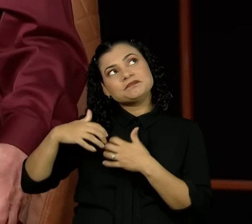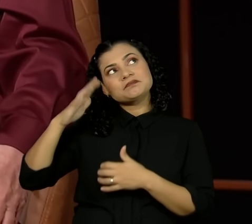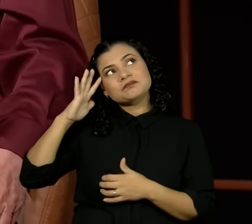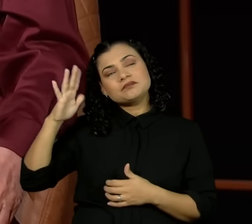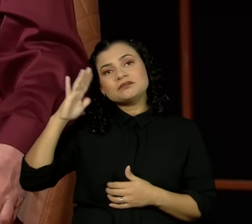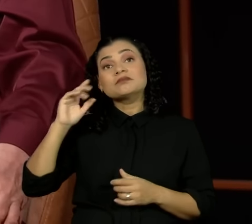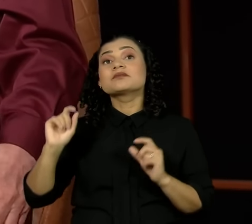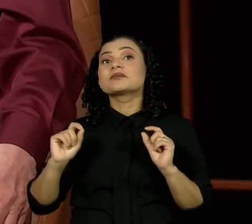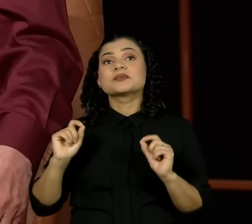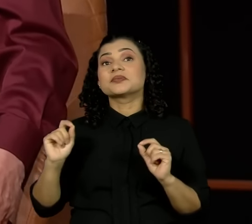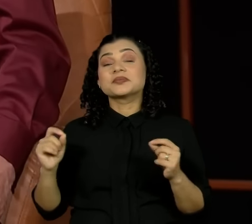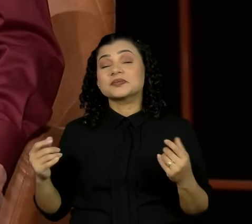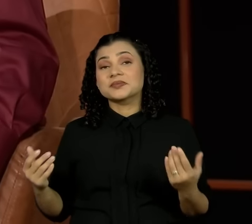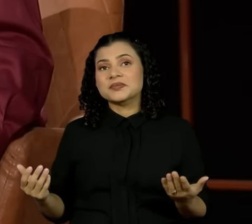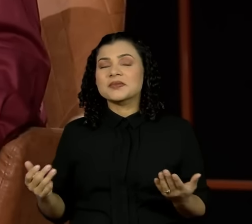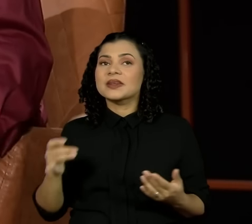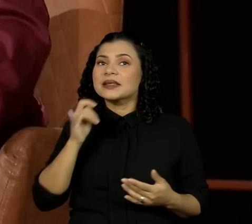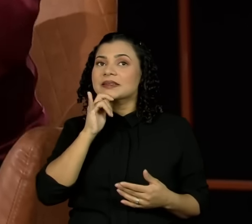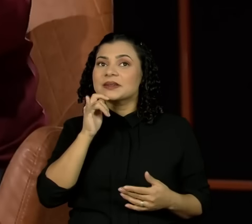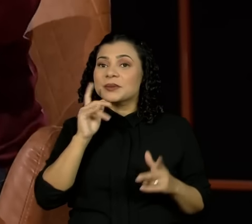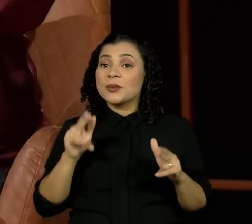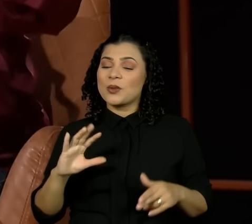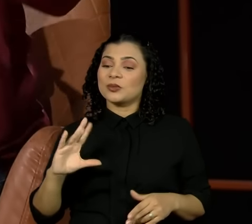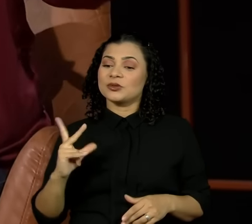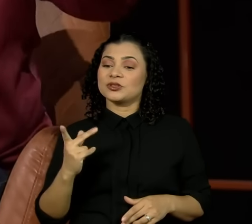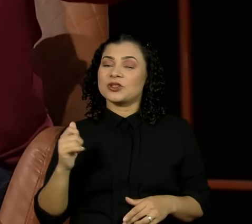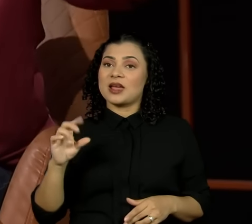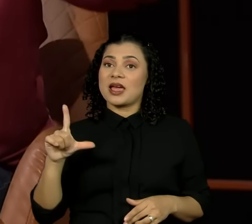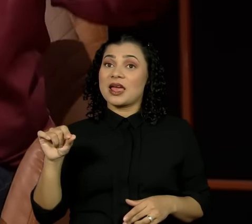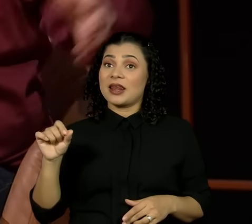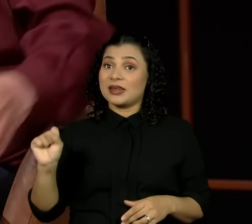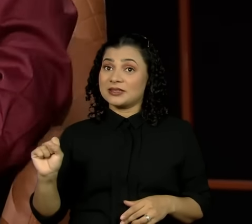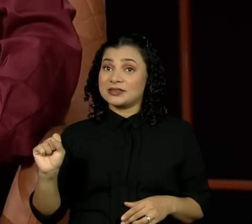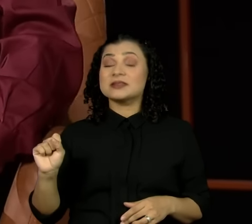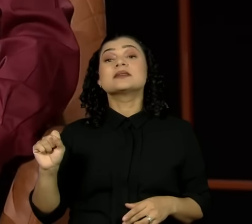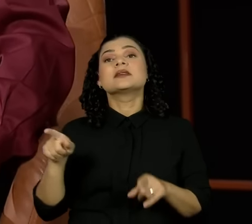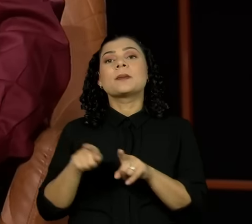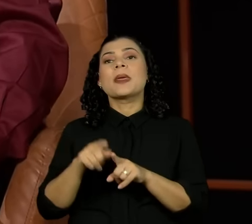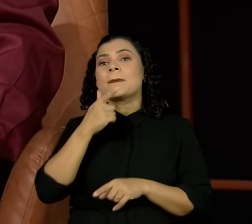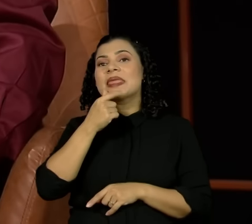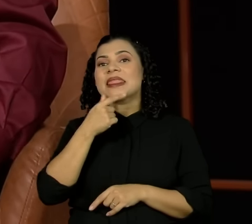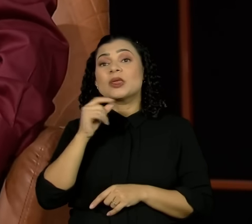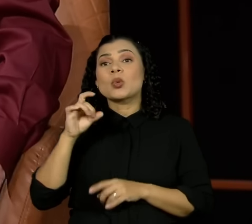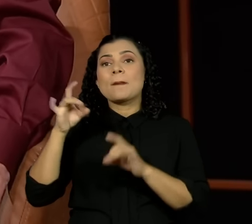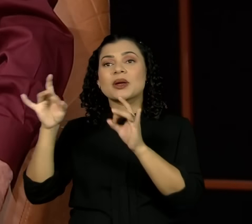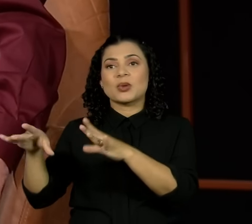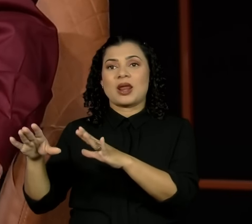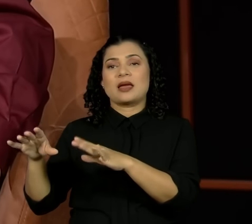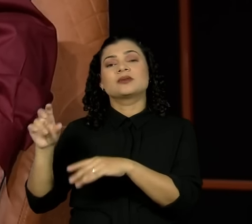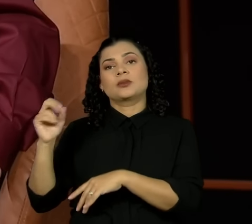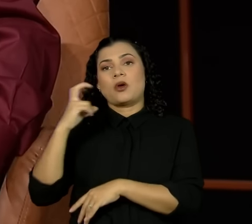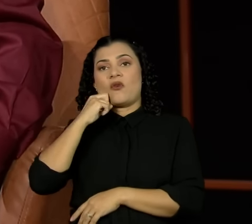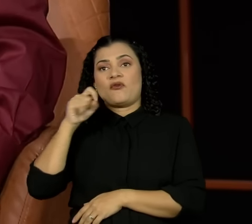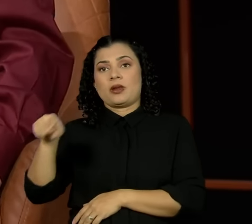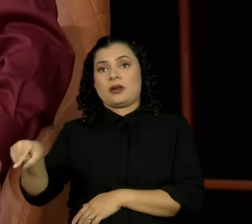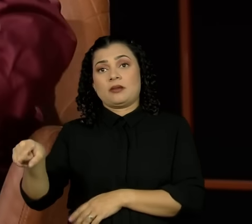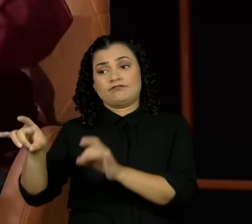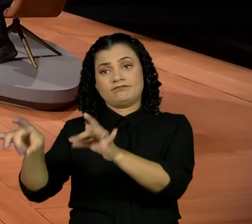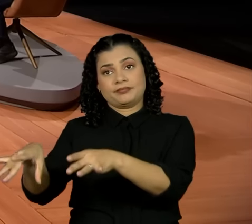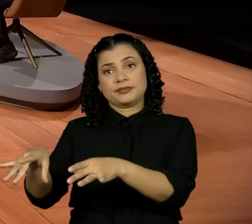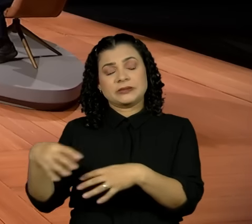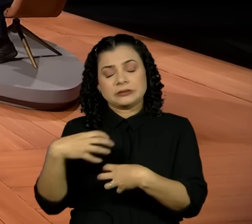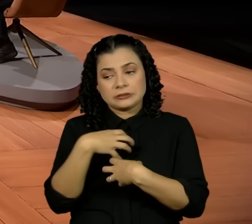menino, o Charles Dickens, nos meninos abandonados nos orfanatos. Era uma coisa que lhe doía